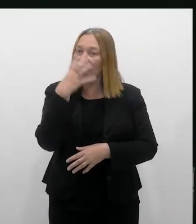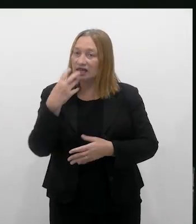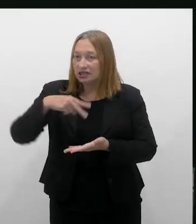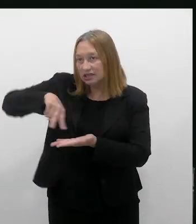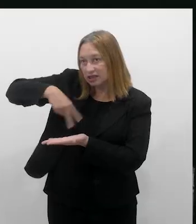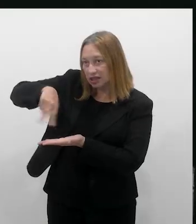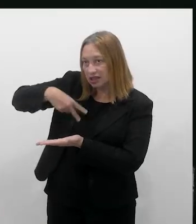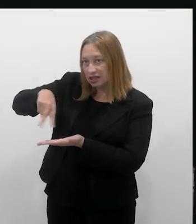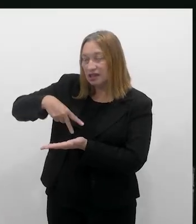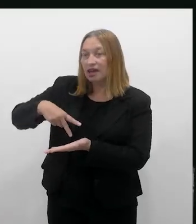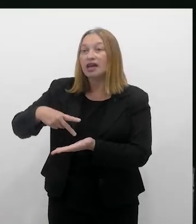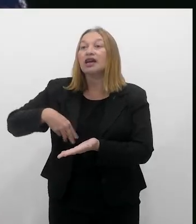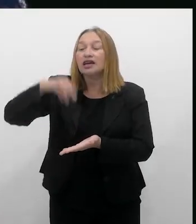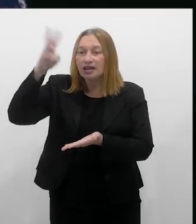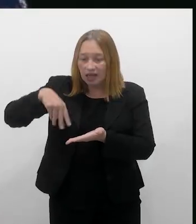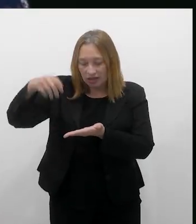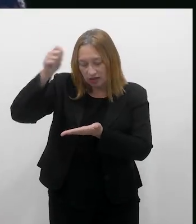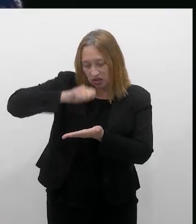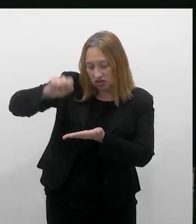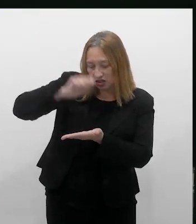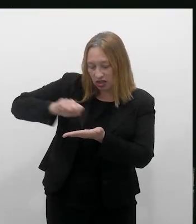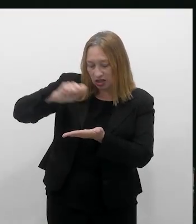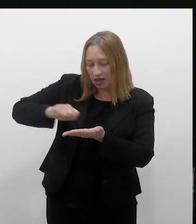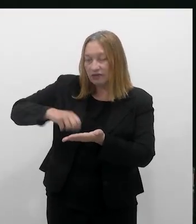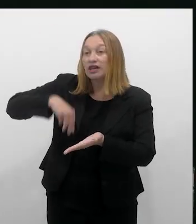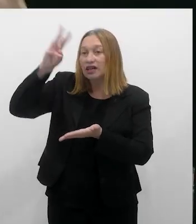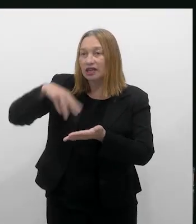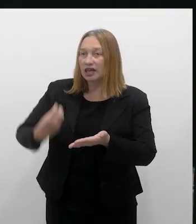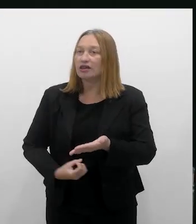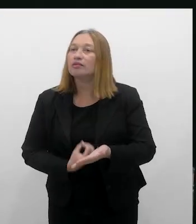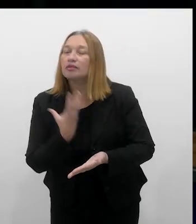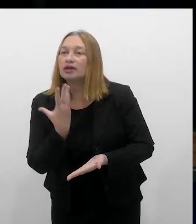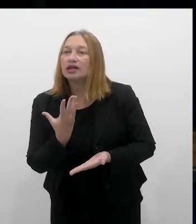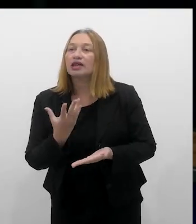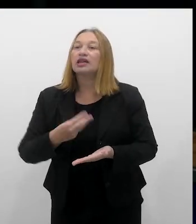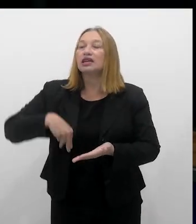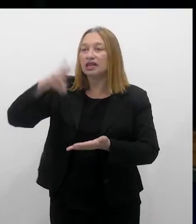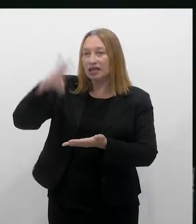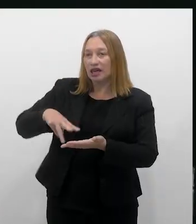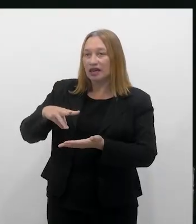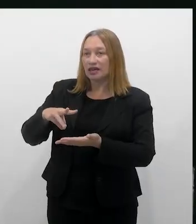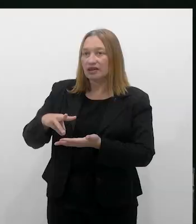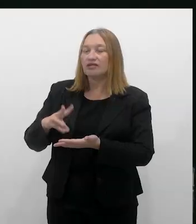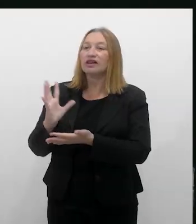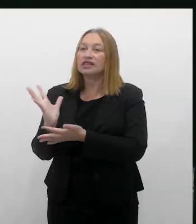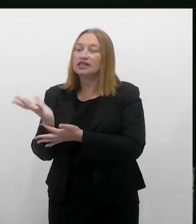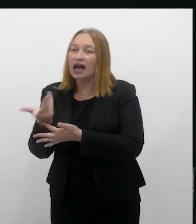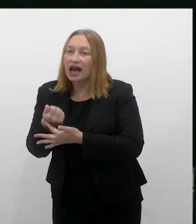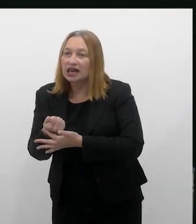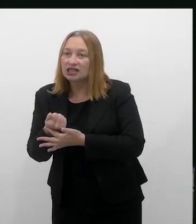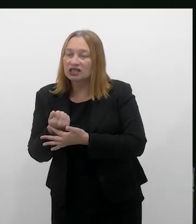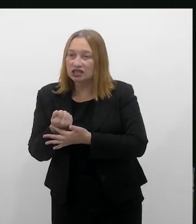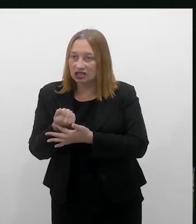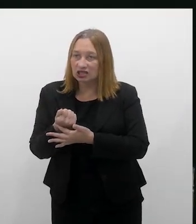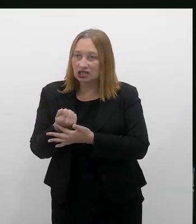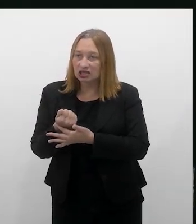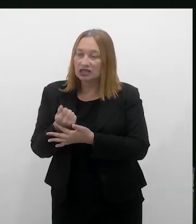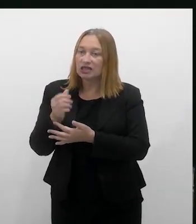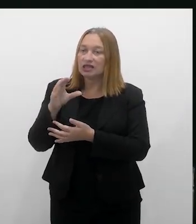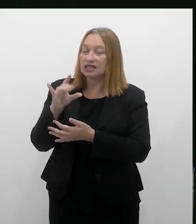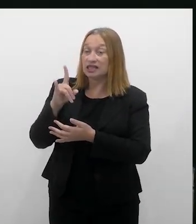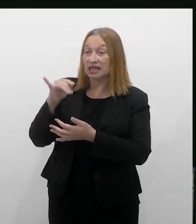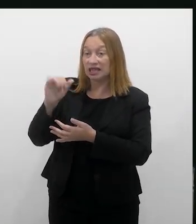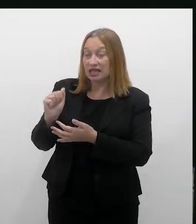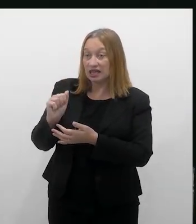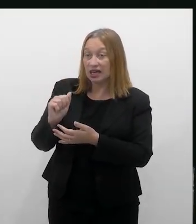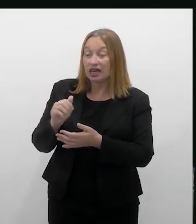cante, quem dance, quem escreve, quem recita, isso é maravilhoso. Faz artes cênicas, e escolhemos os melhores da rede